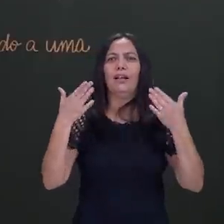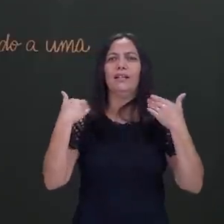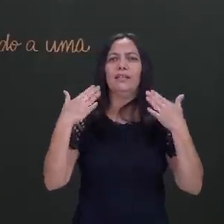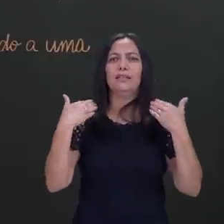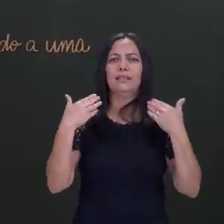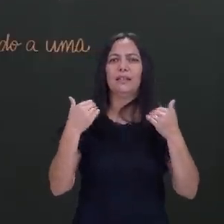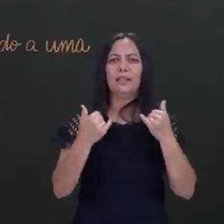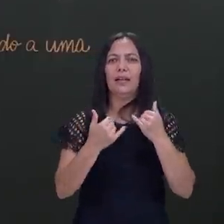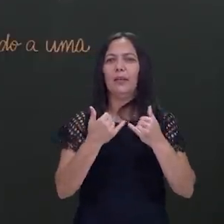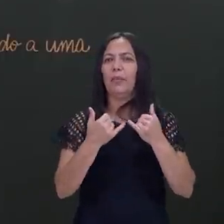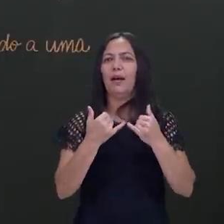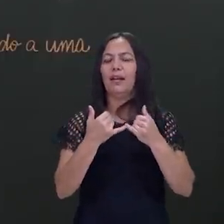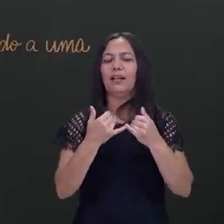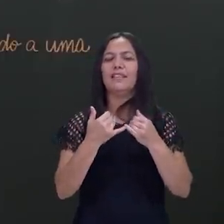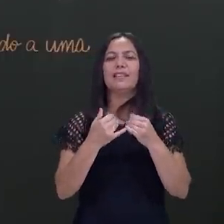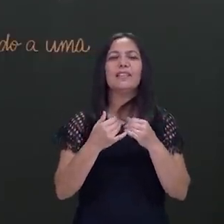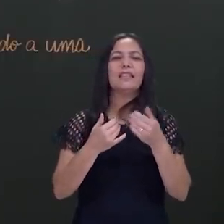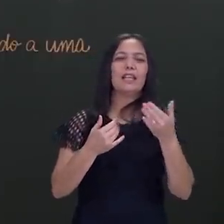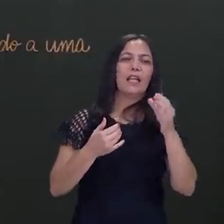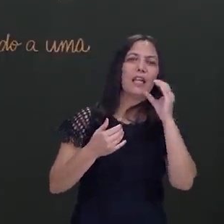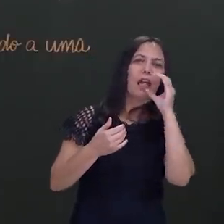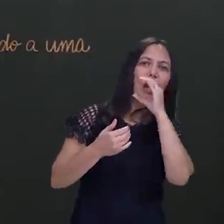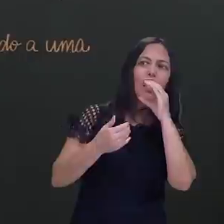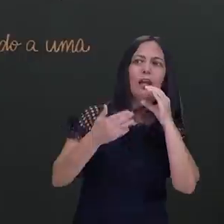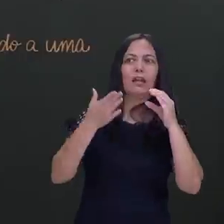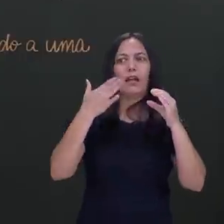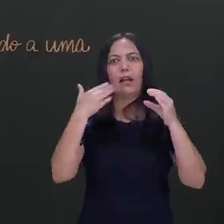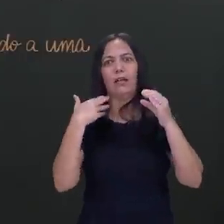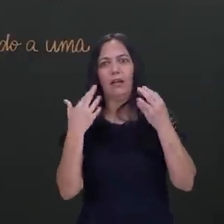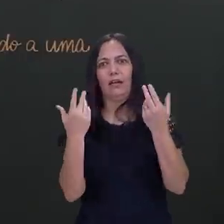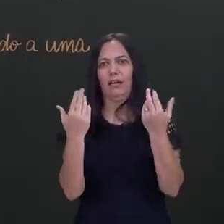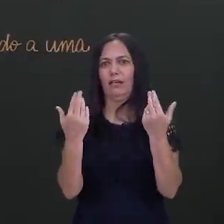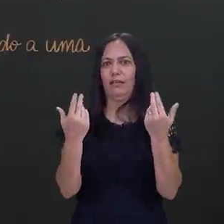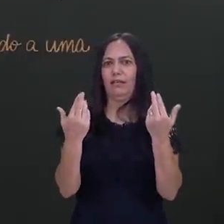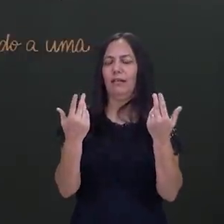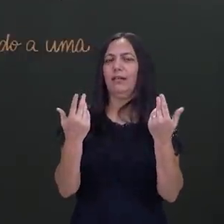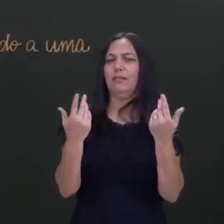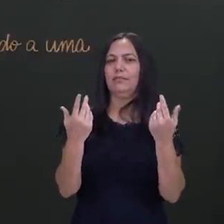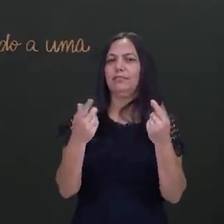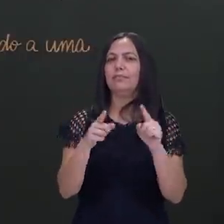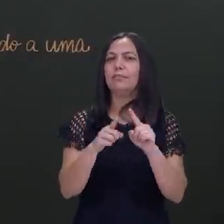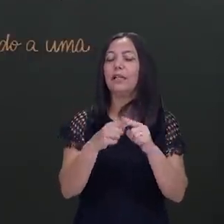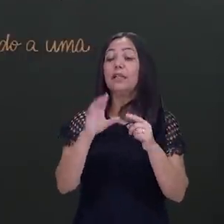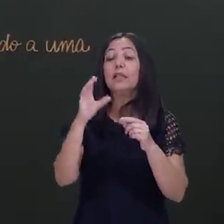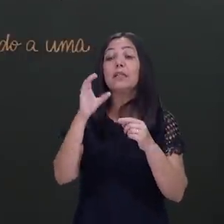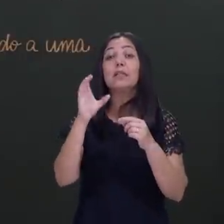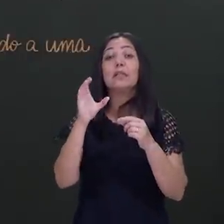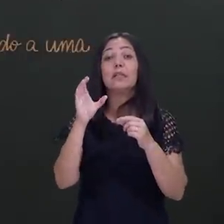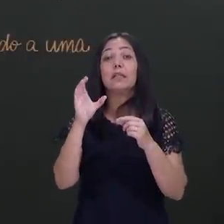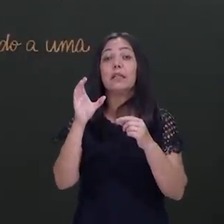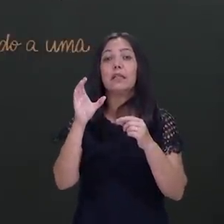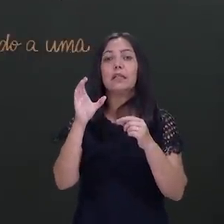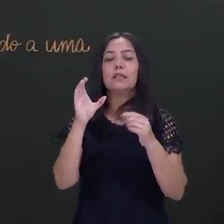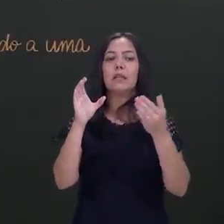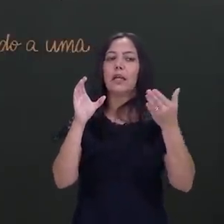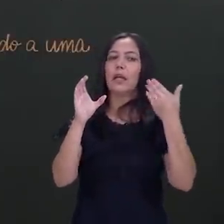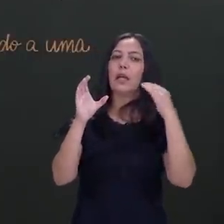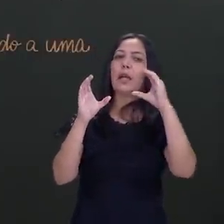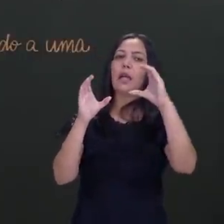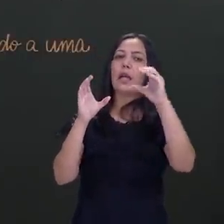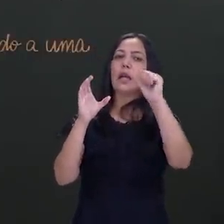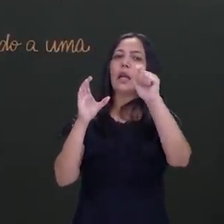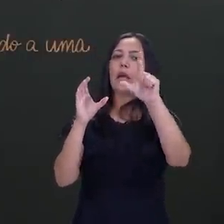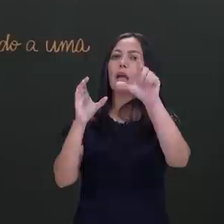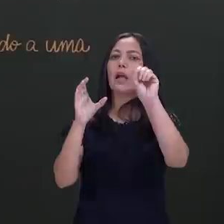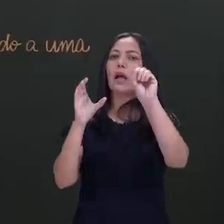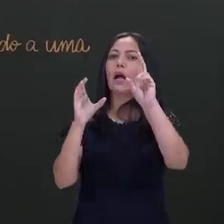calor. Como se fosse sinônimo. Lembra que quente e frio não tem muita precisão científica? Em ciências, quando eu falo de calor, eu estou